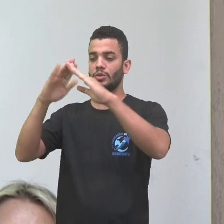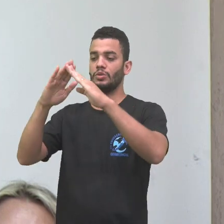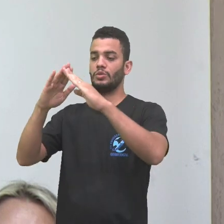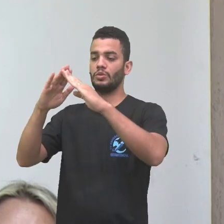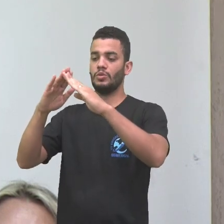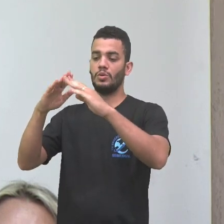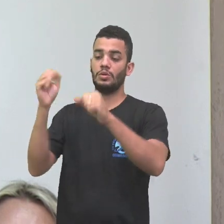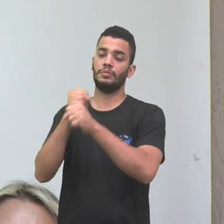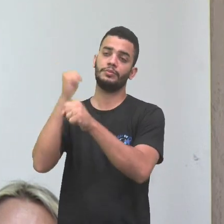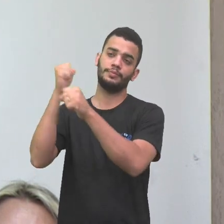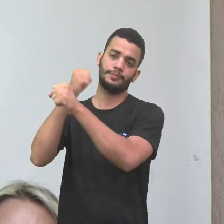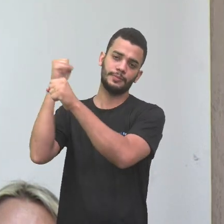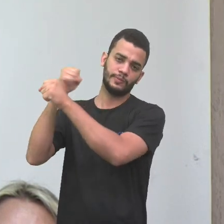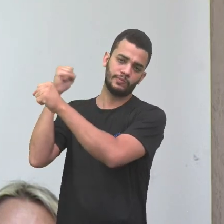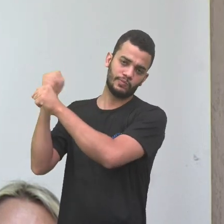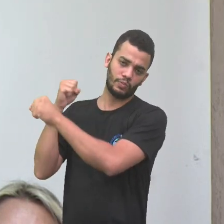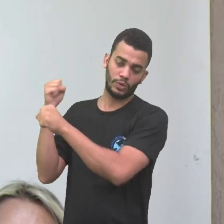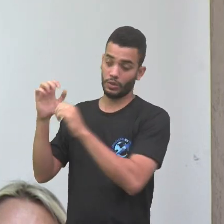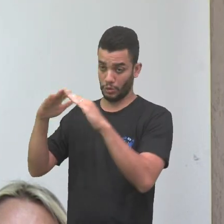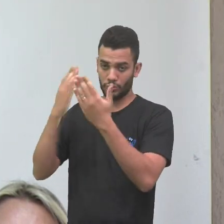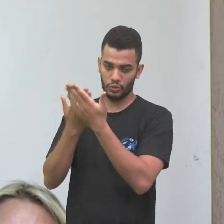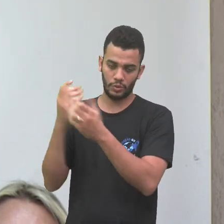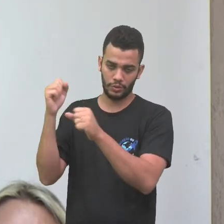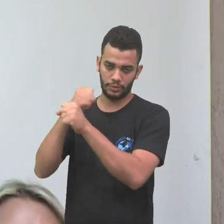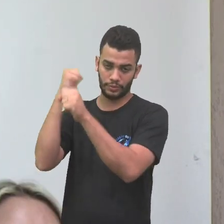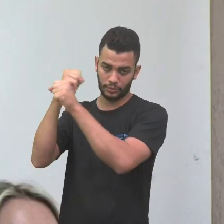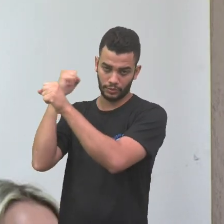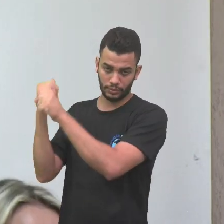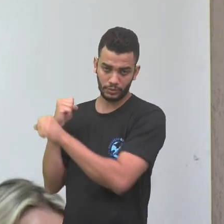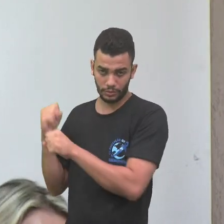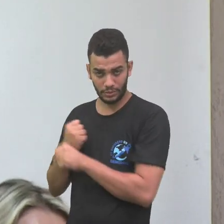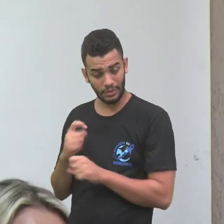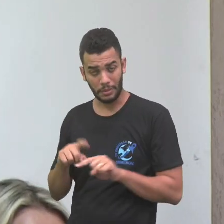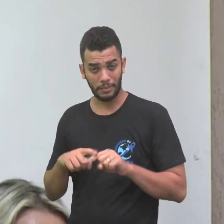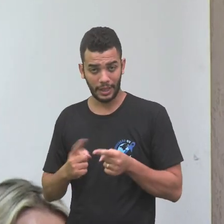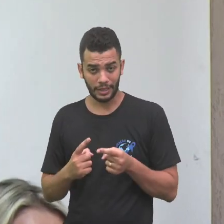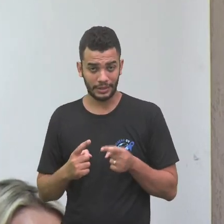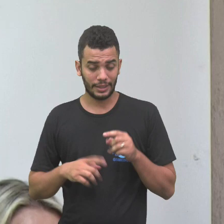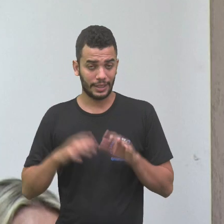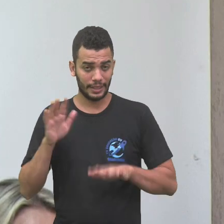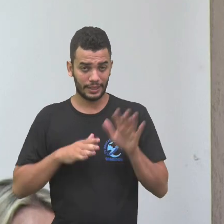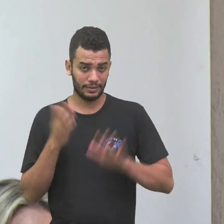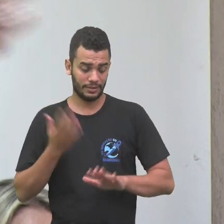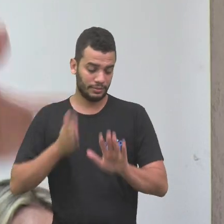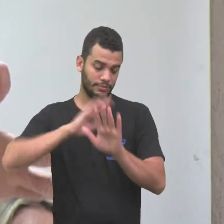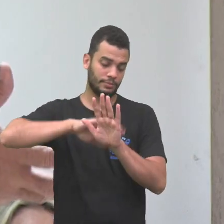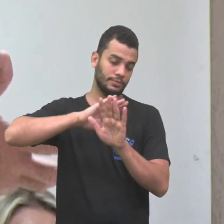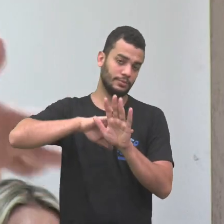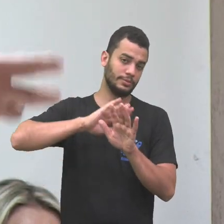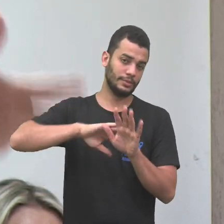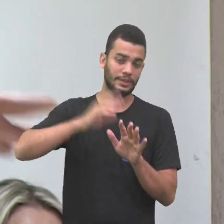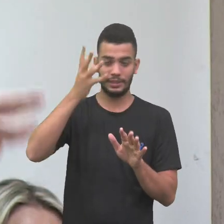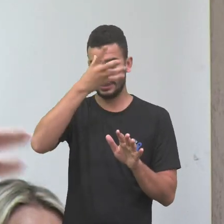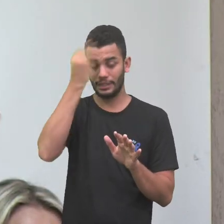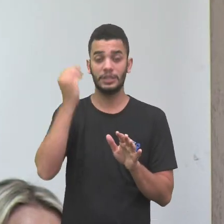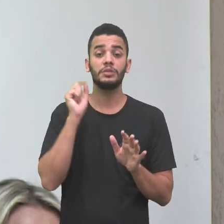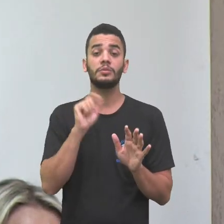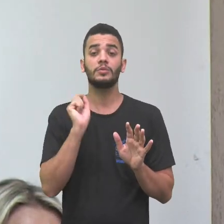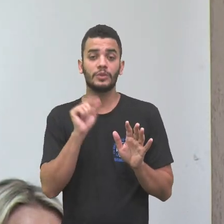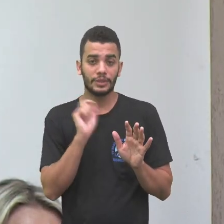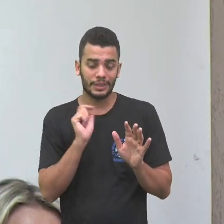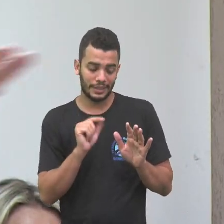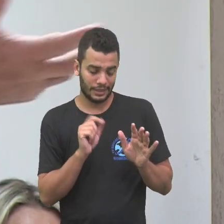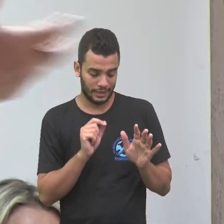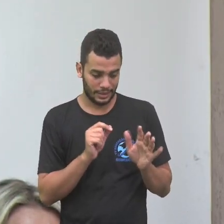ela passa a ser, em algum momento, subjetiva, né? Assim, para a questão política, né? Ela, às vezes, não é percebida,